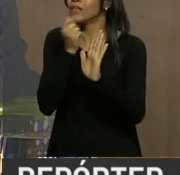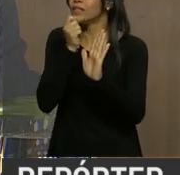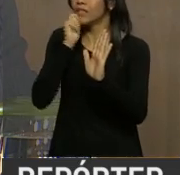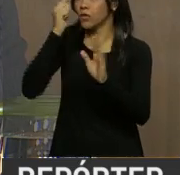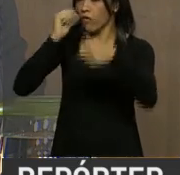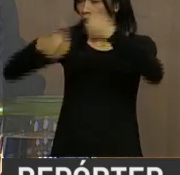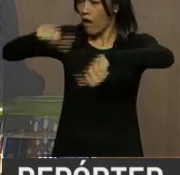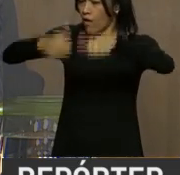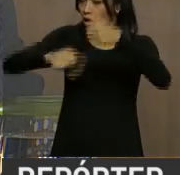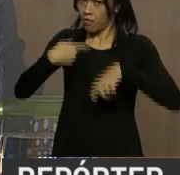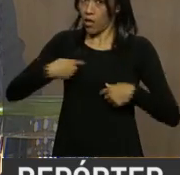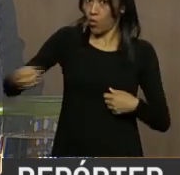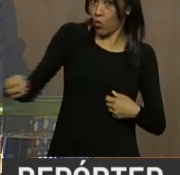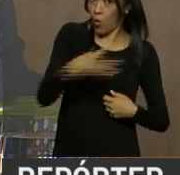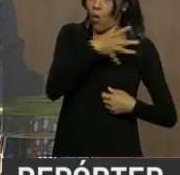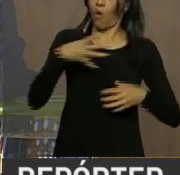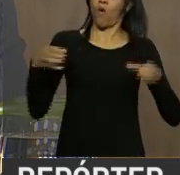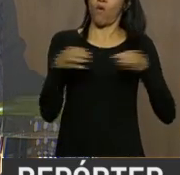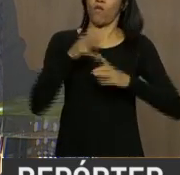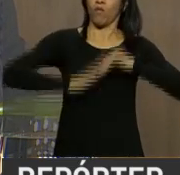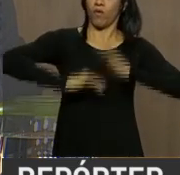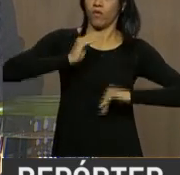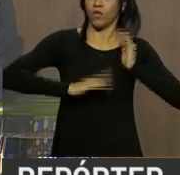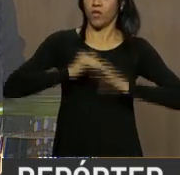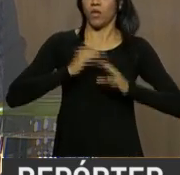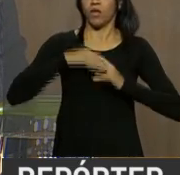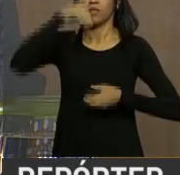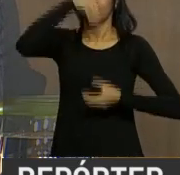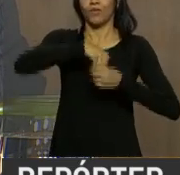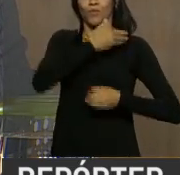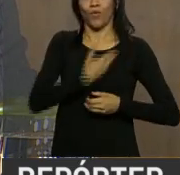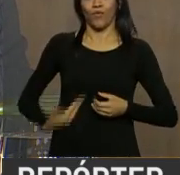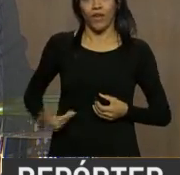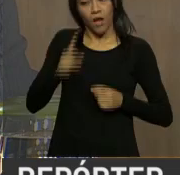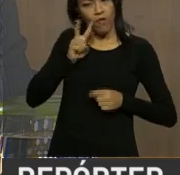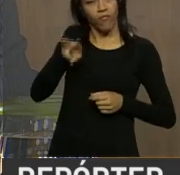pela nova equipe econômica do governo. Portanto, uma